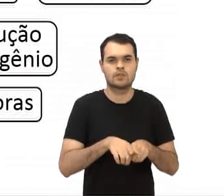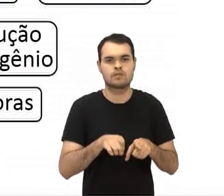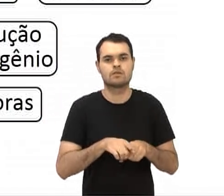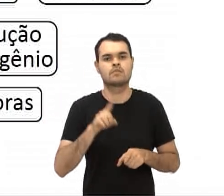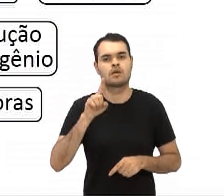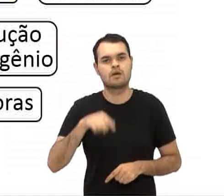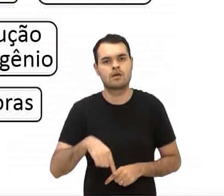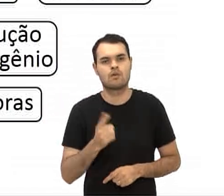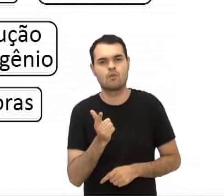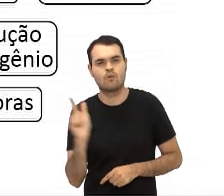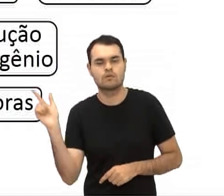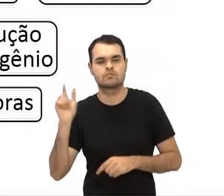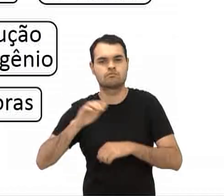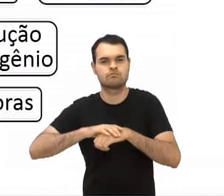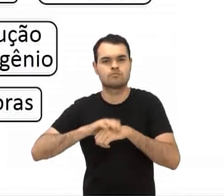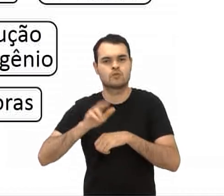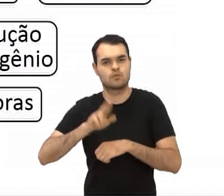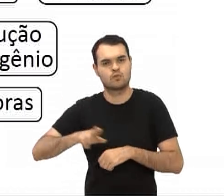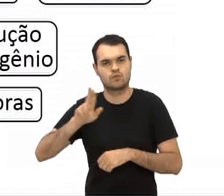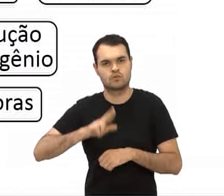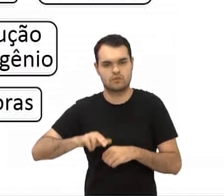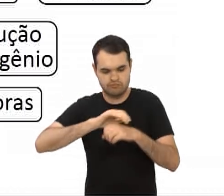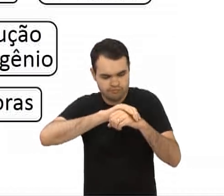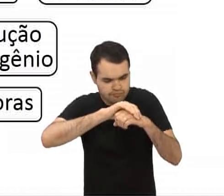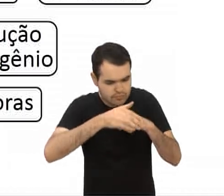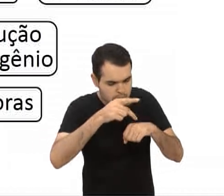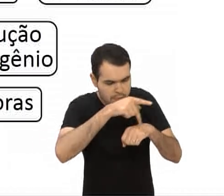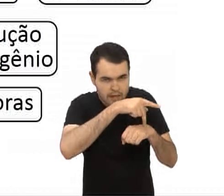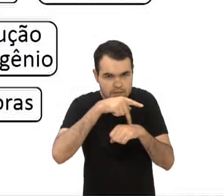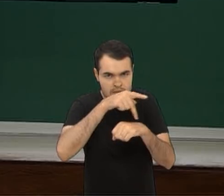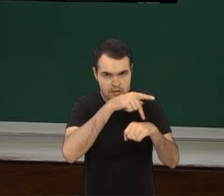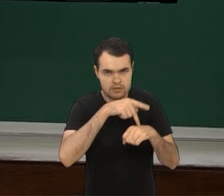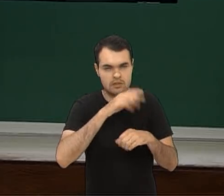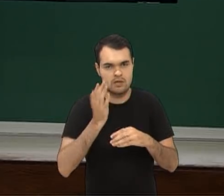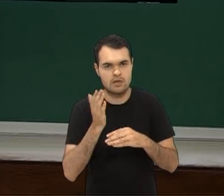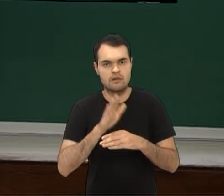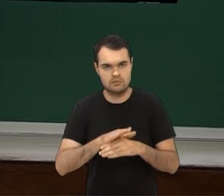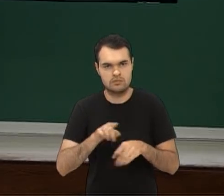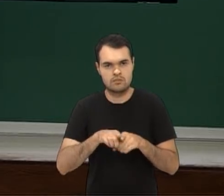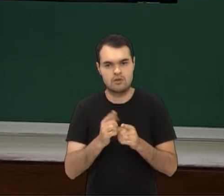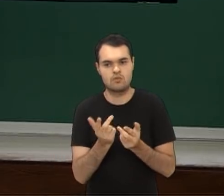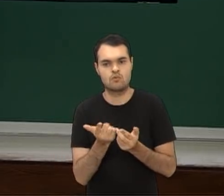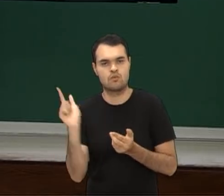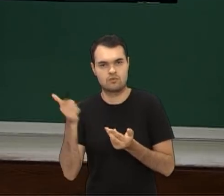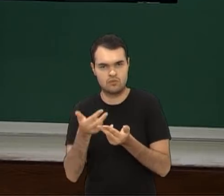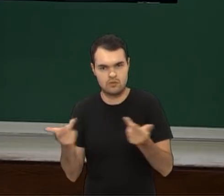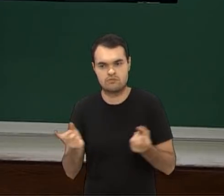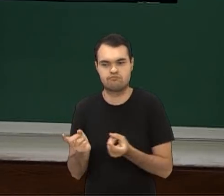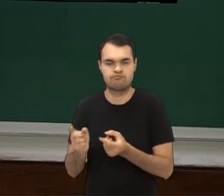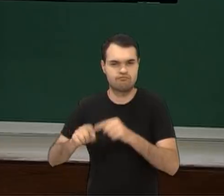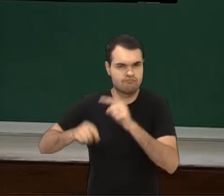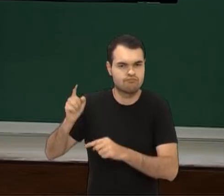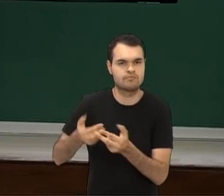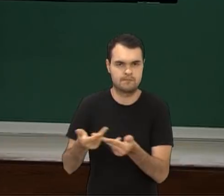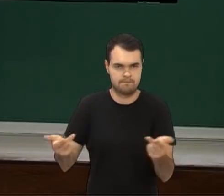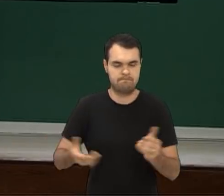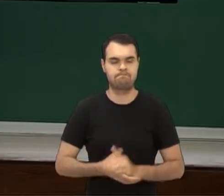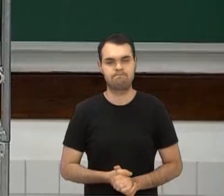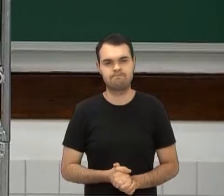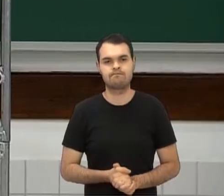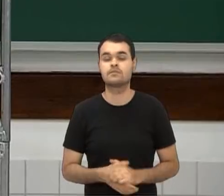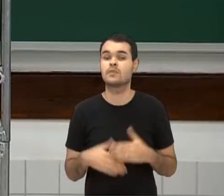refere aos moneras? Ou letra C se refere aos protistas? Ou letra D, às plantas e